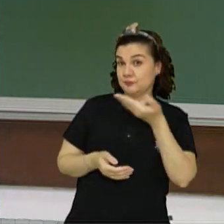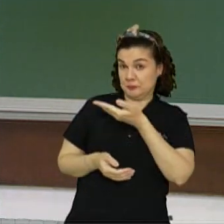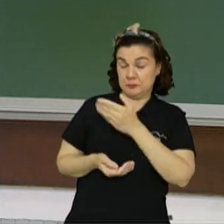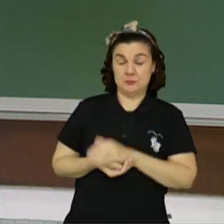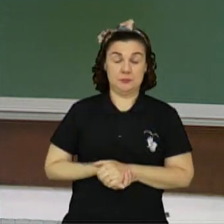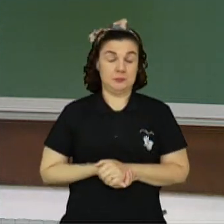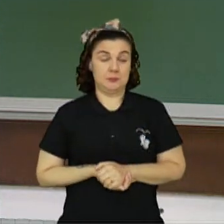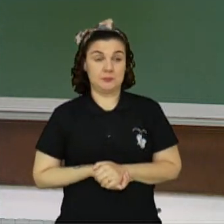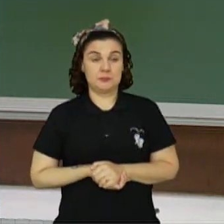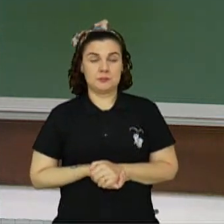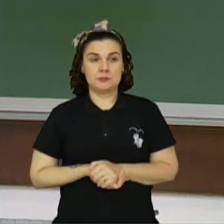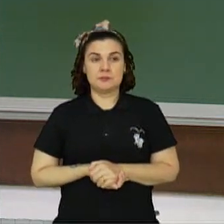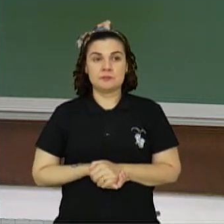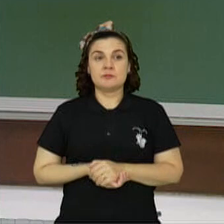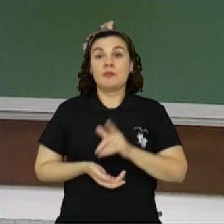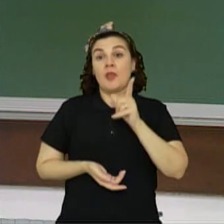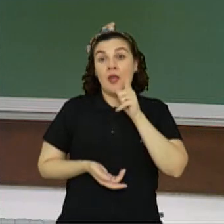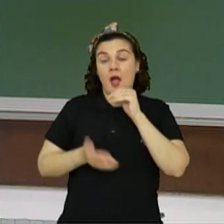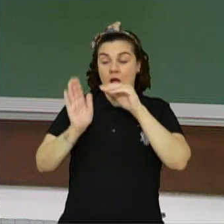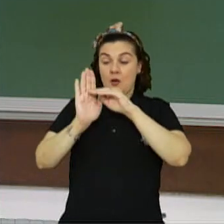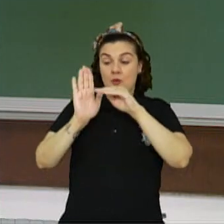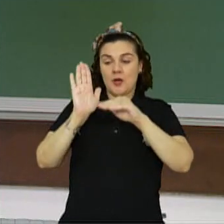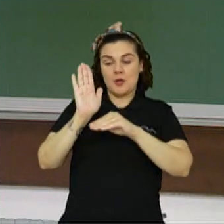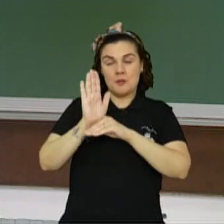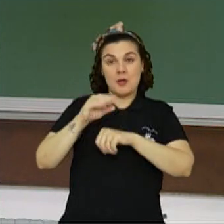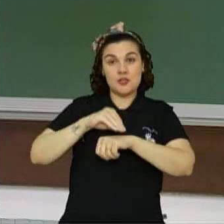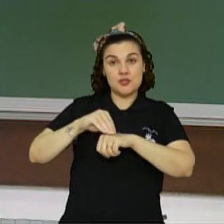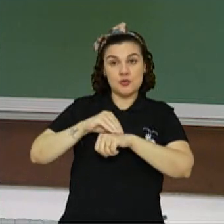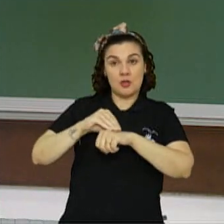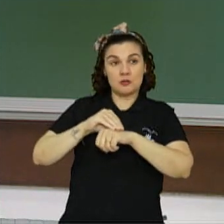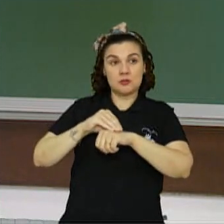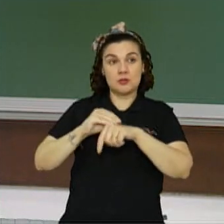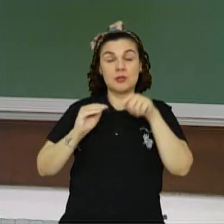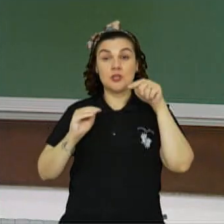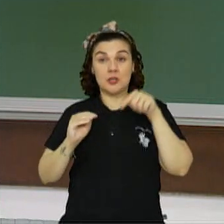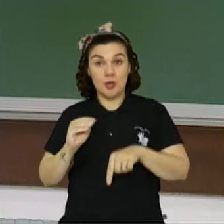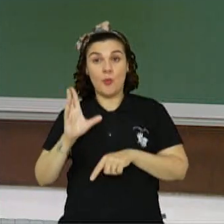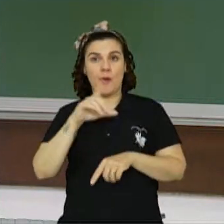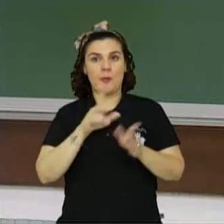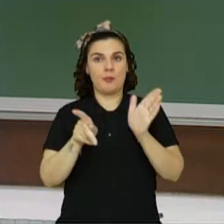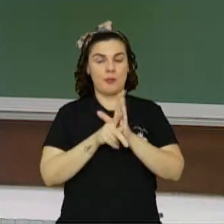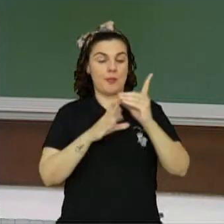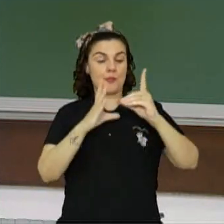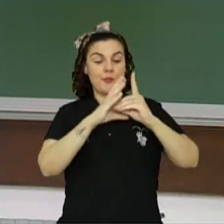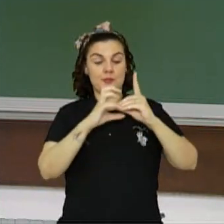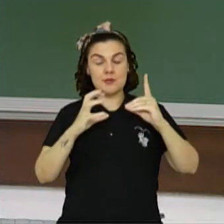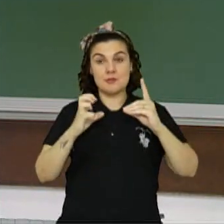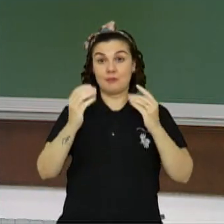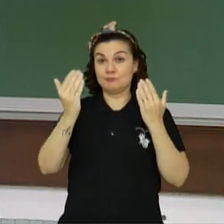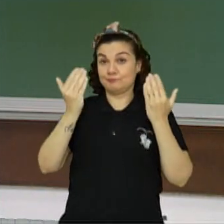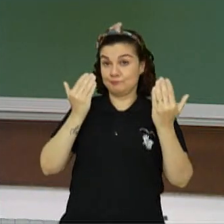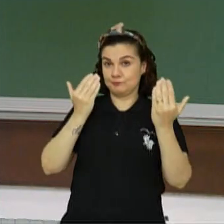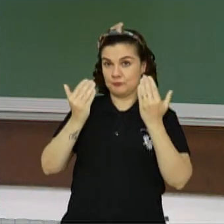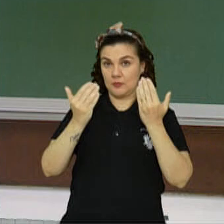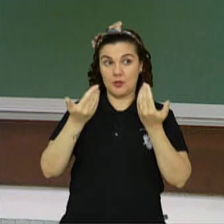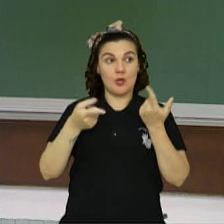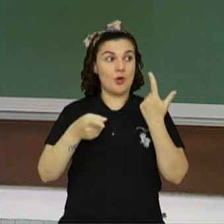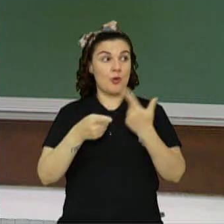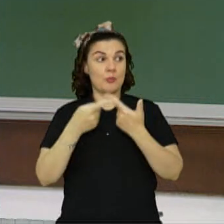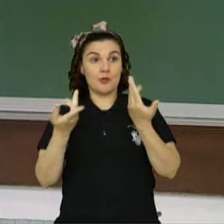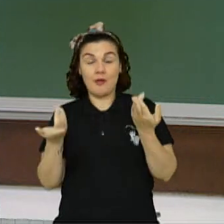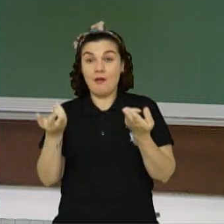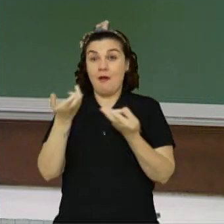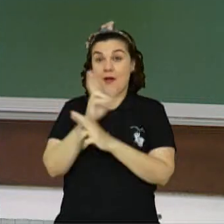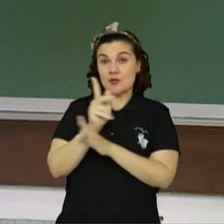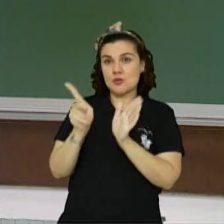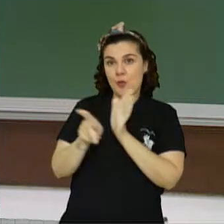dar, a água ficou embaixo do álcool. Eu chamo aquilo ali de densidade relativa. Por quê? Porque em relação ao álcool,